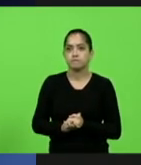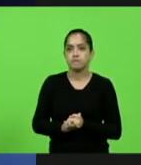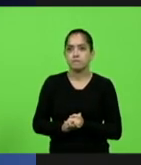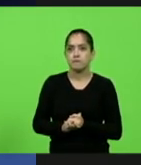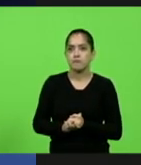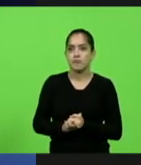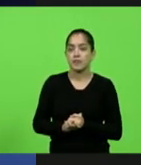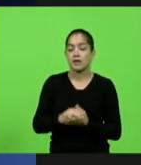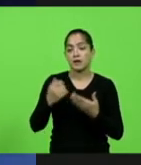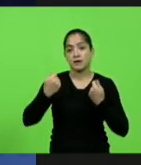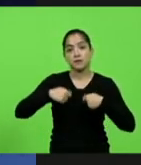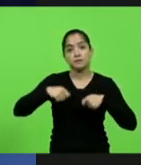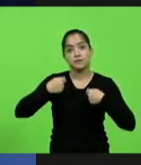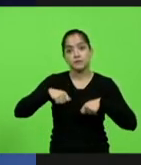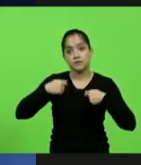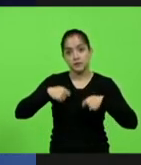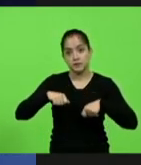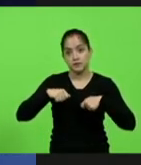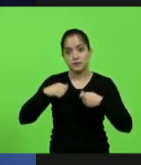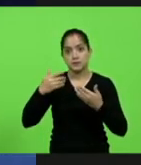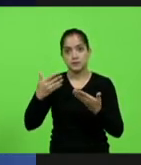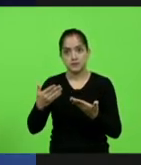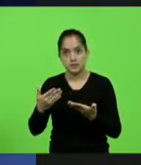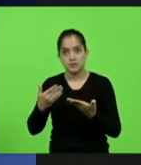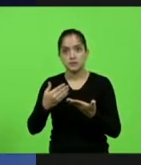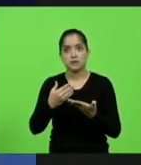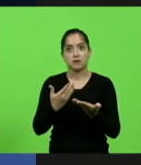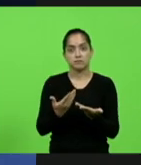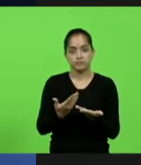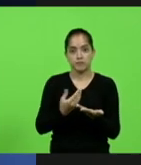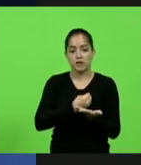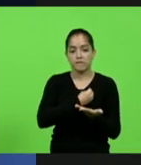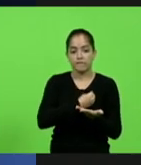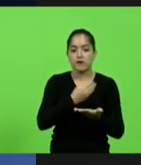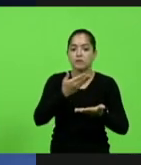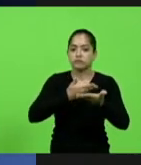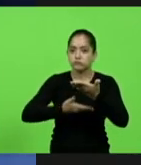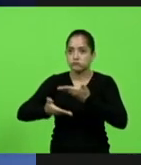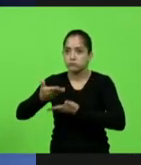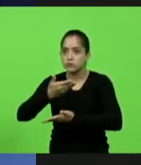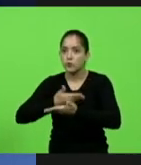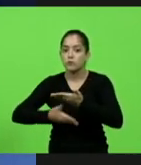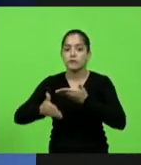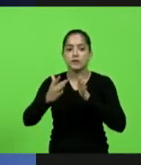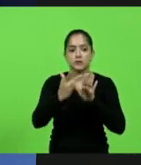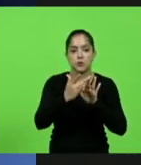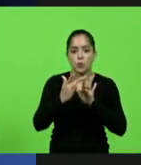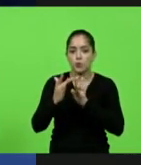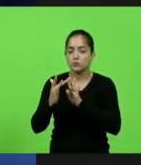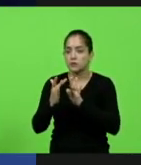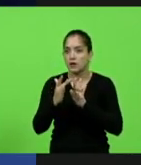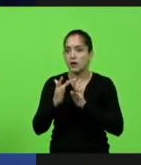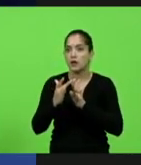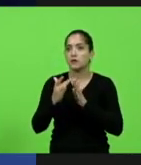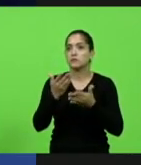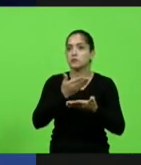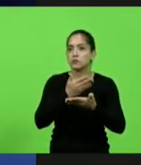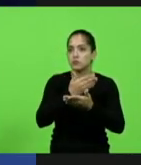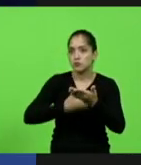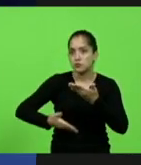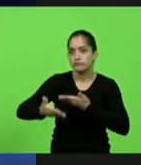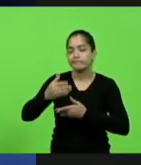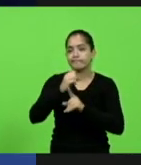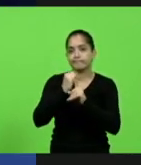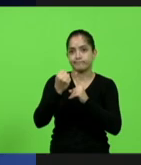Ele precisa viver no mundo, ter essa convivência comunitária, da socialização. Tá?